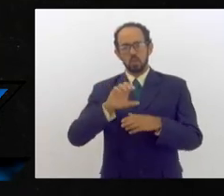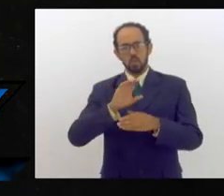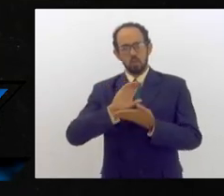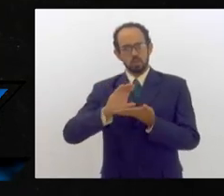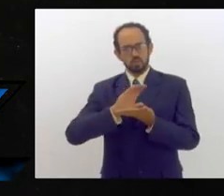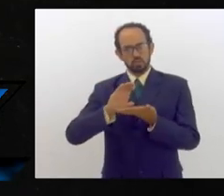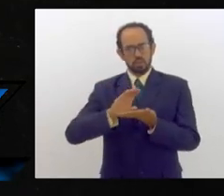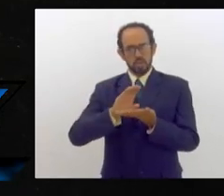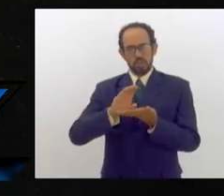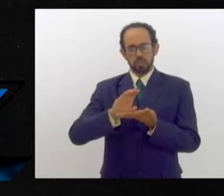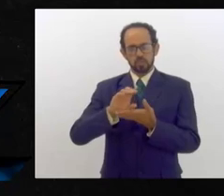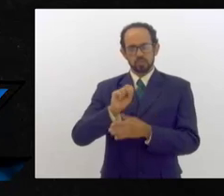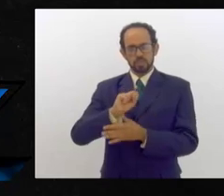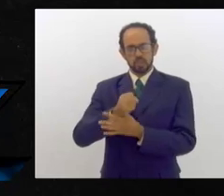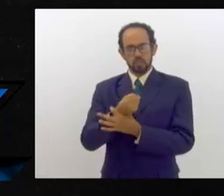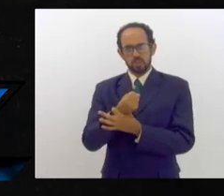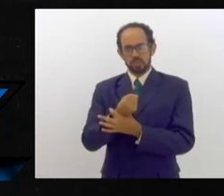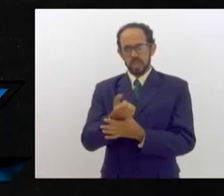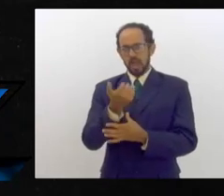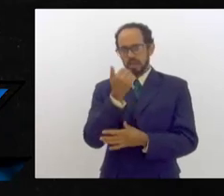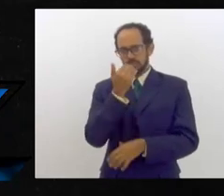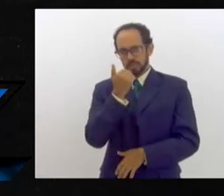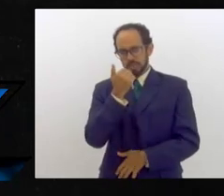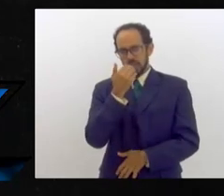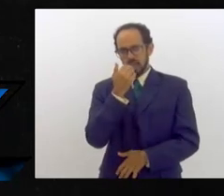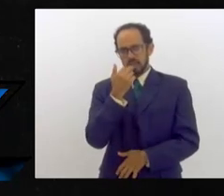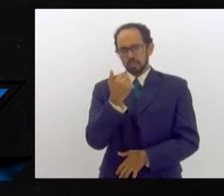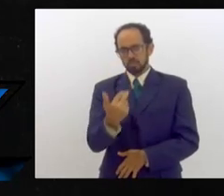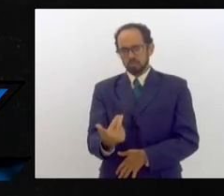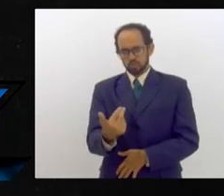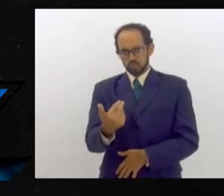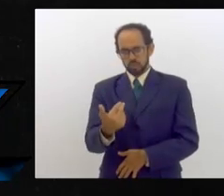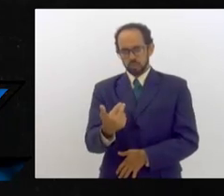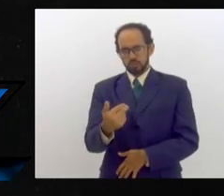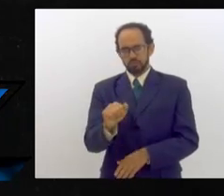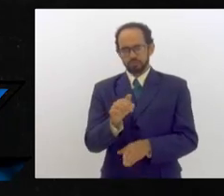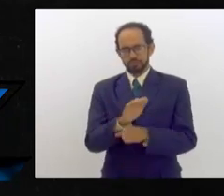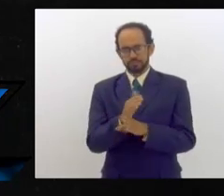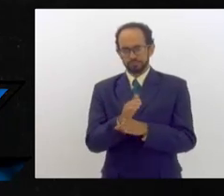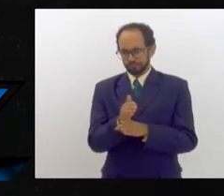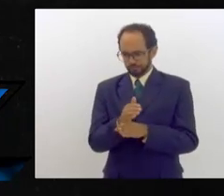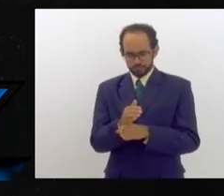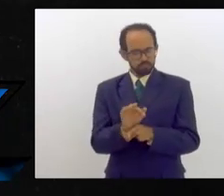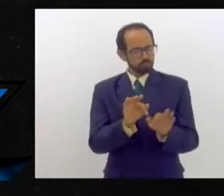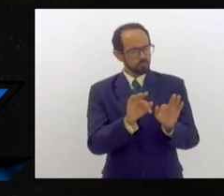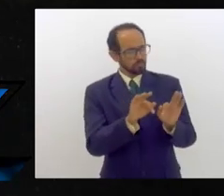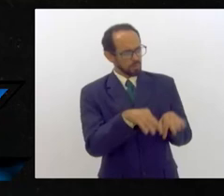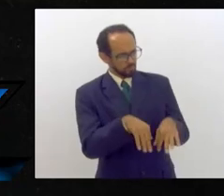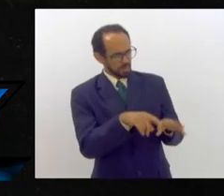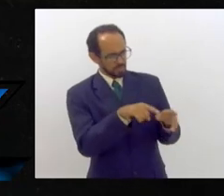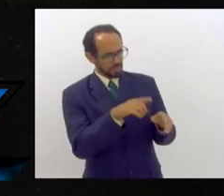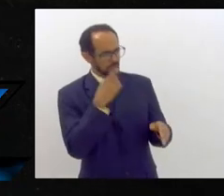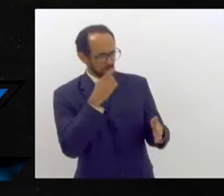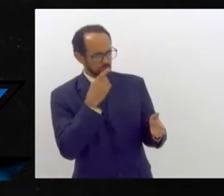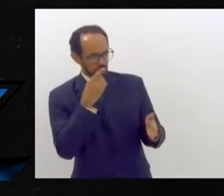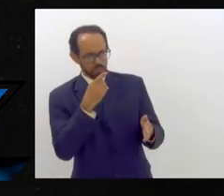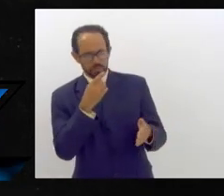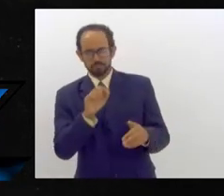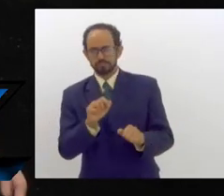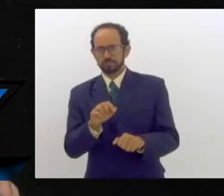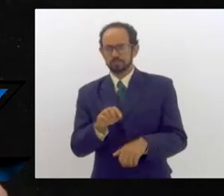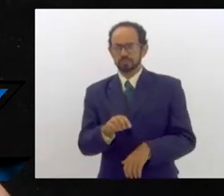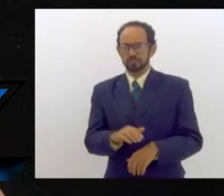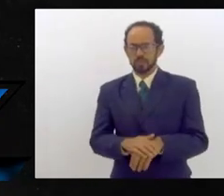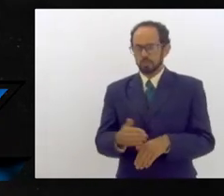a gente debater a proteção daqueles vulneráveis que a gente tem hoje aos milhares no Brasil inteiro